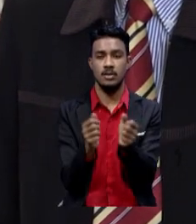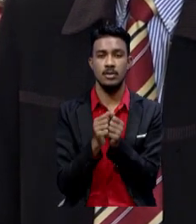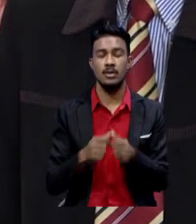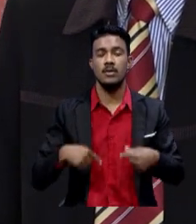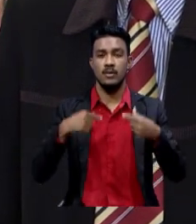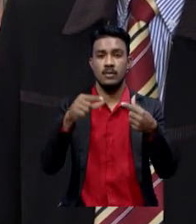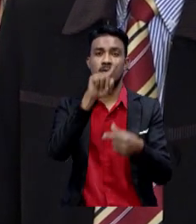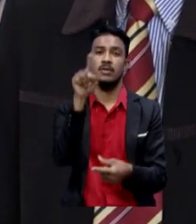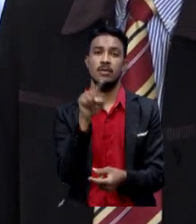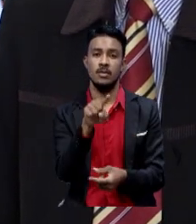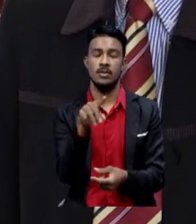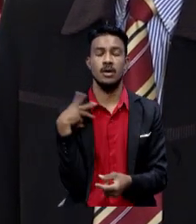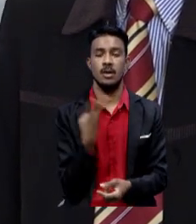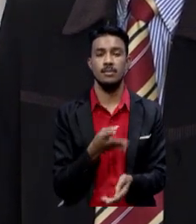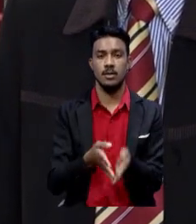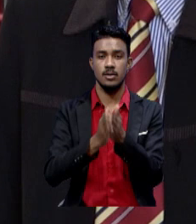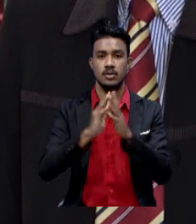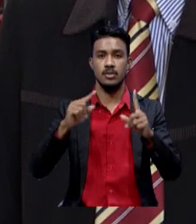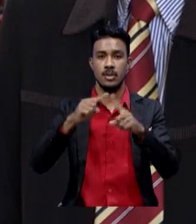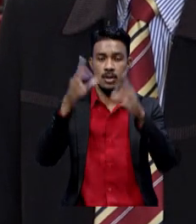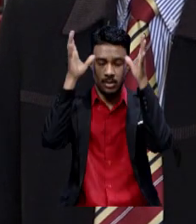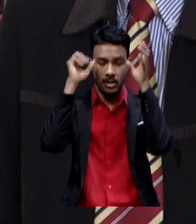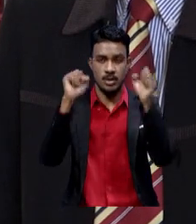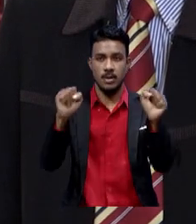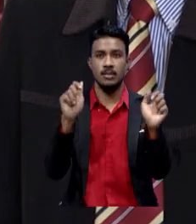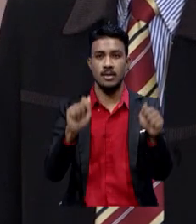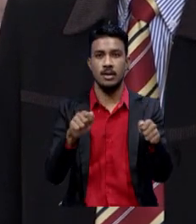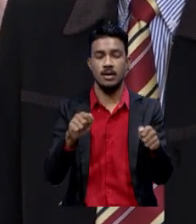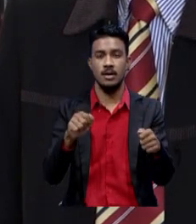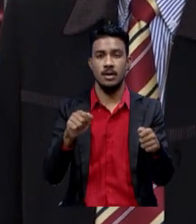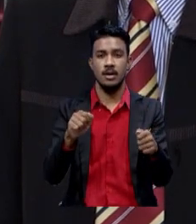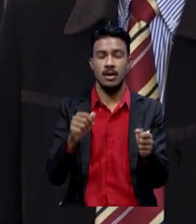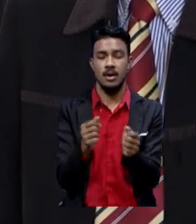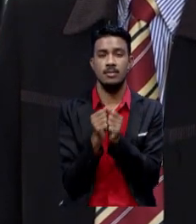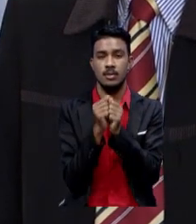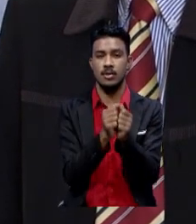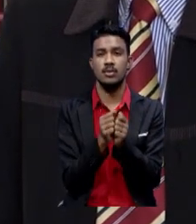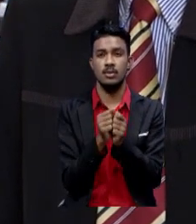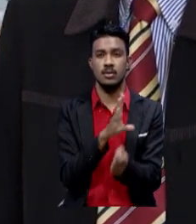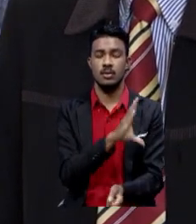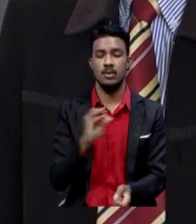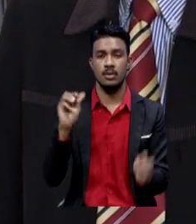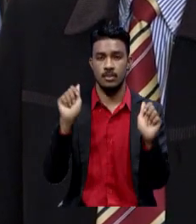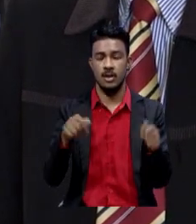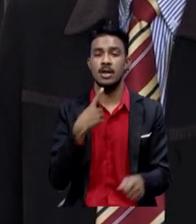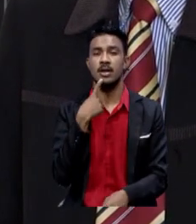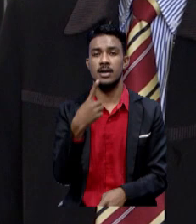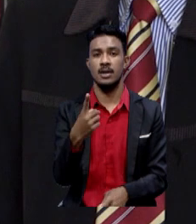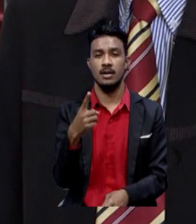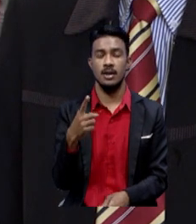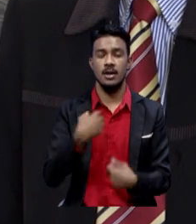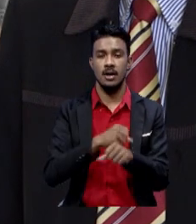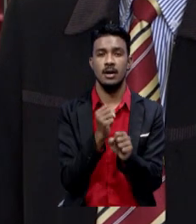preocupação, e mos a mim Husu, a Presidente da República, temos acompanha, e mos bele Hato, halu